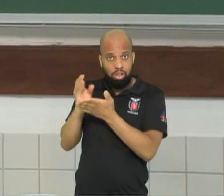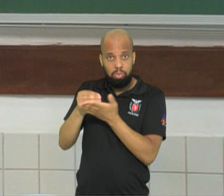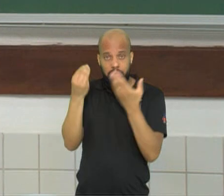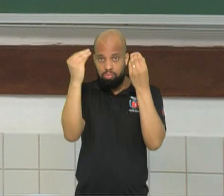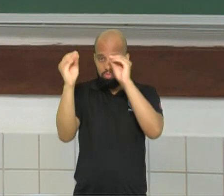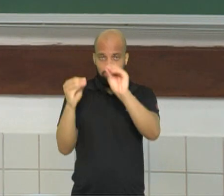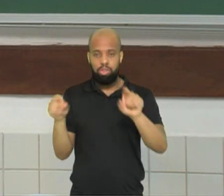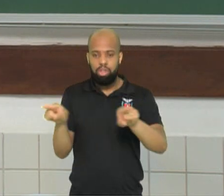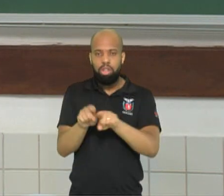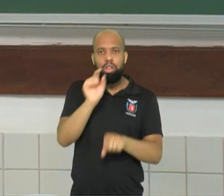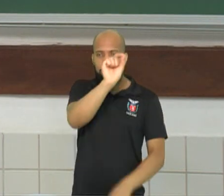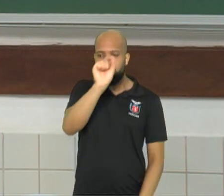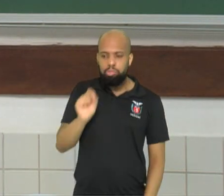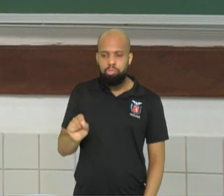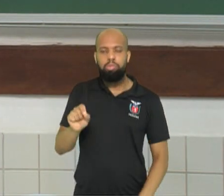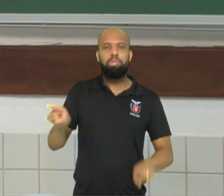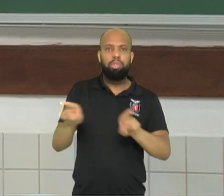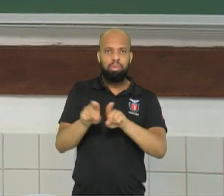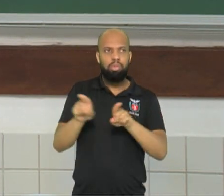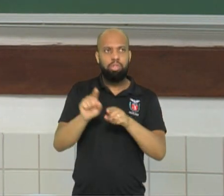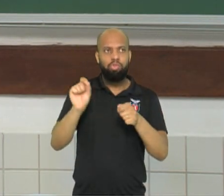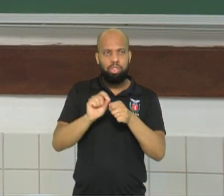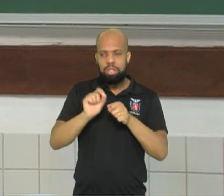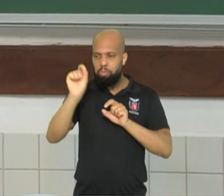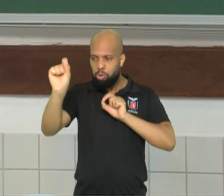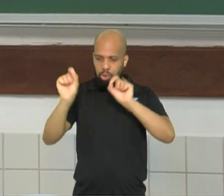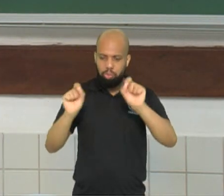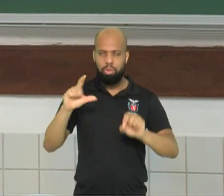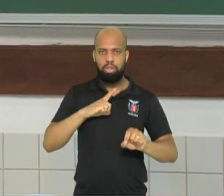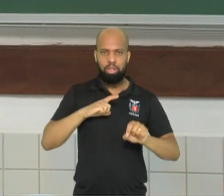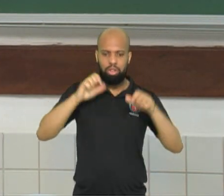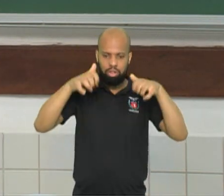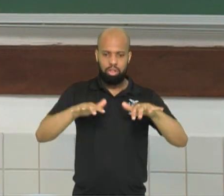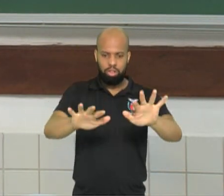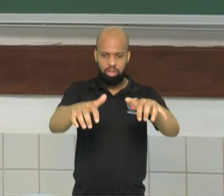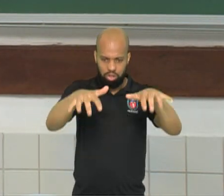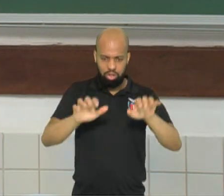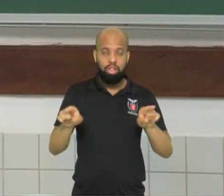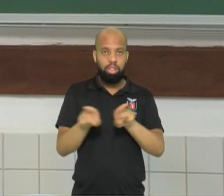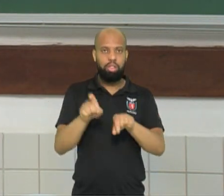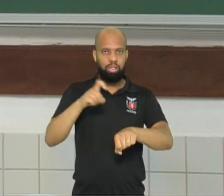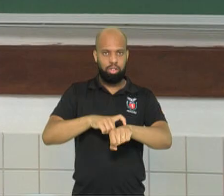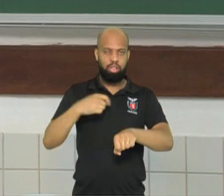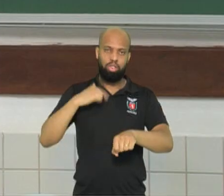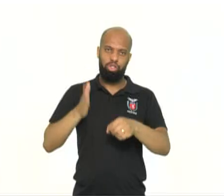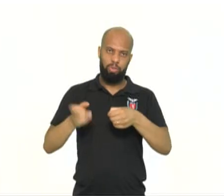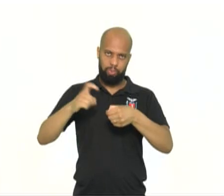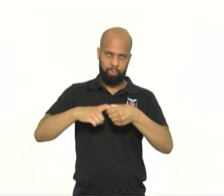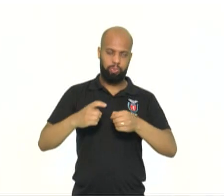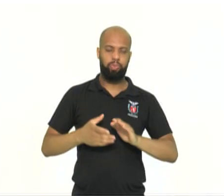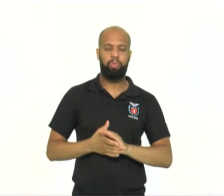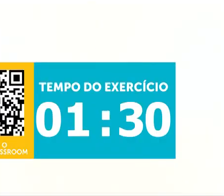você construir esse gráfico e marcar os pontos da maré e do horário. Eu já volto.